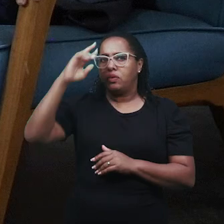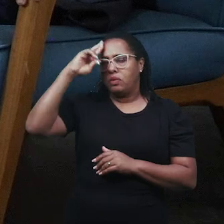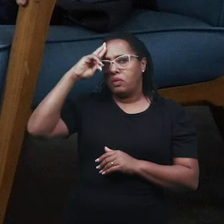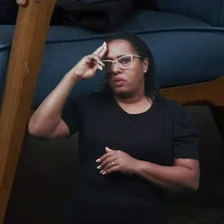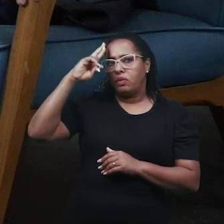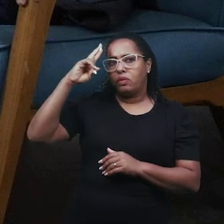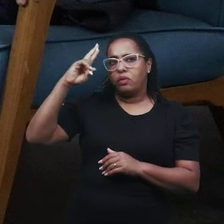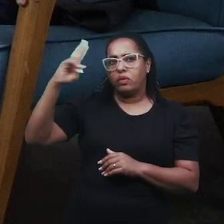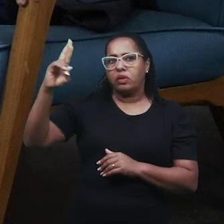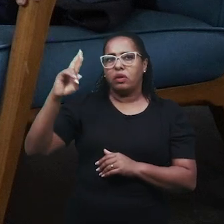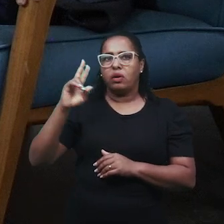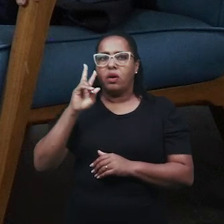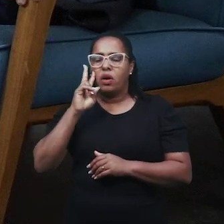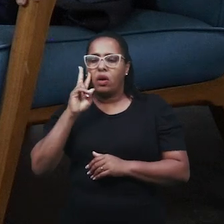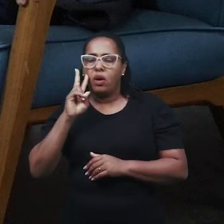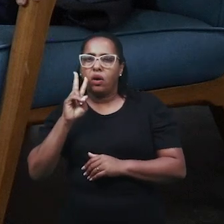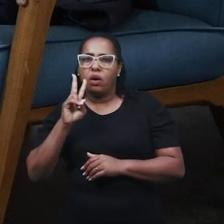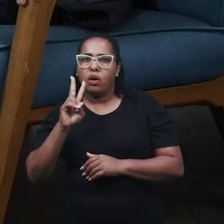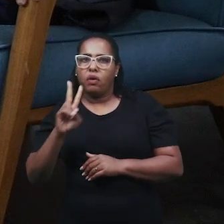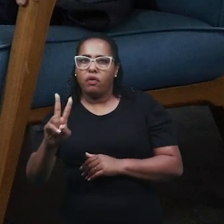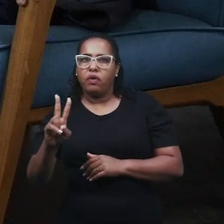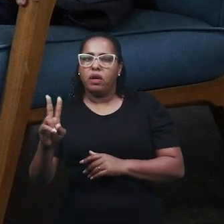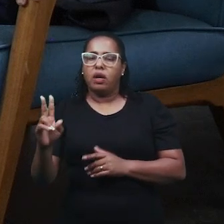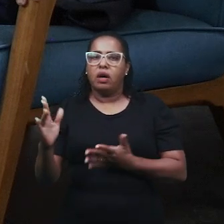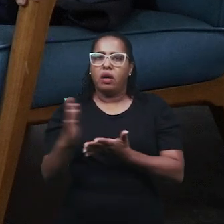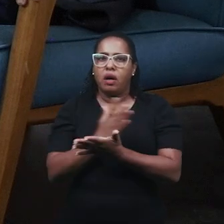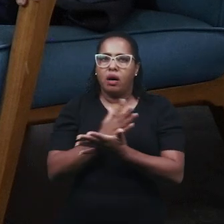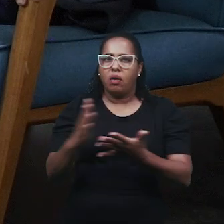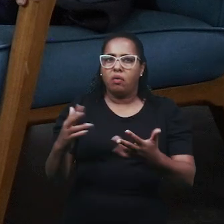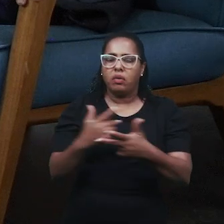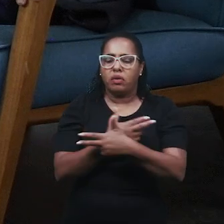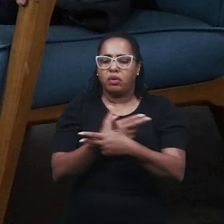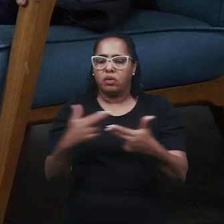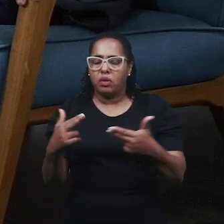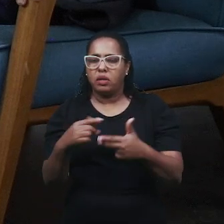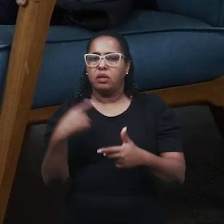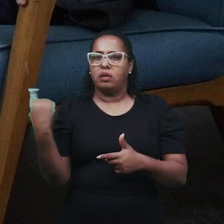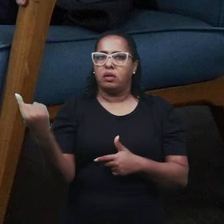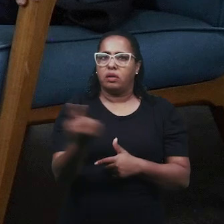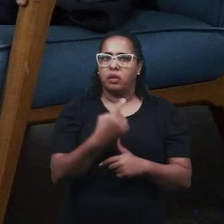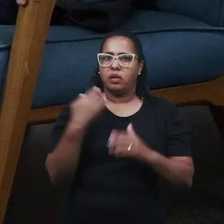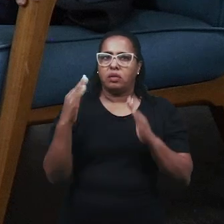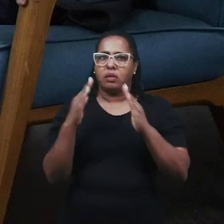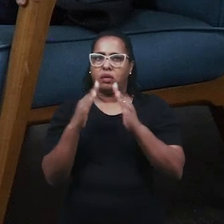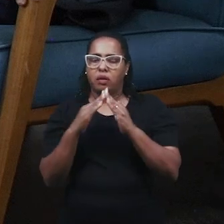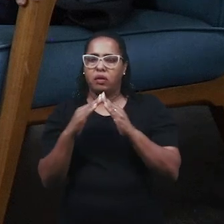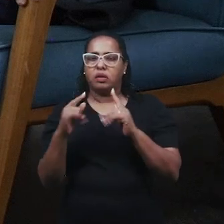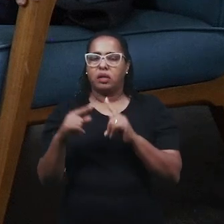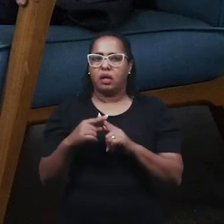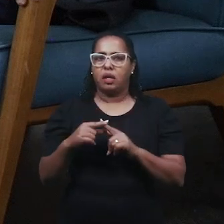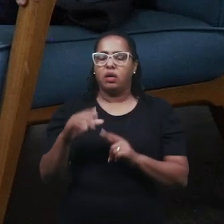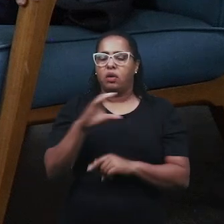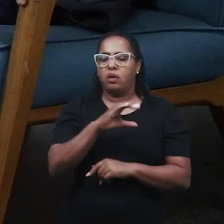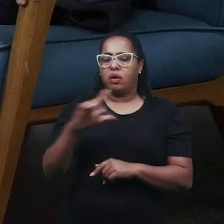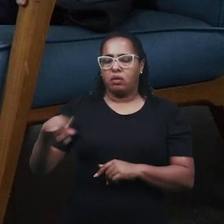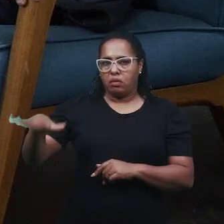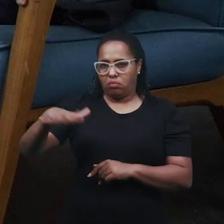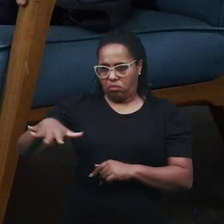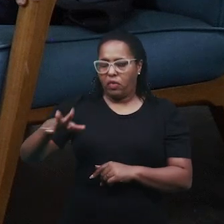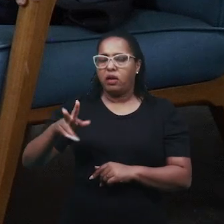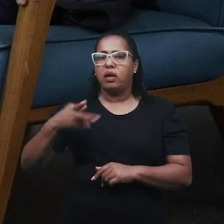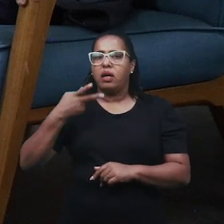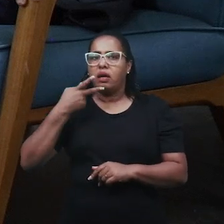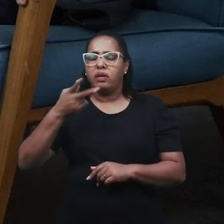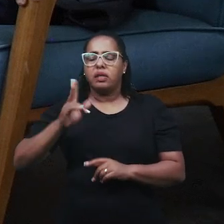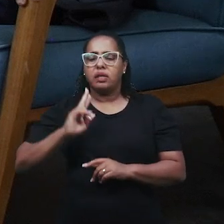Senhor, eu vi algumas necessidades nas nossas igrejas, ser um coordenador de uma região. Ele disse,